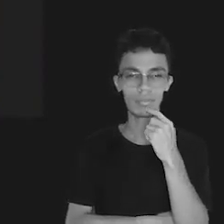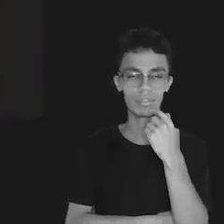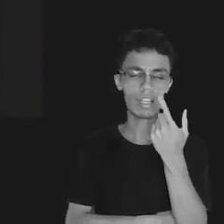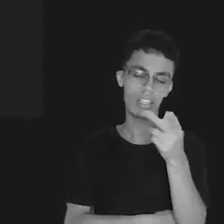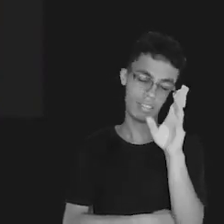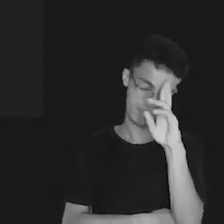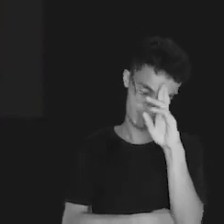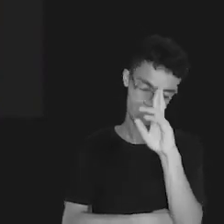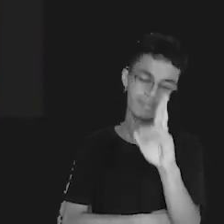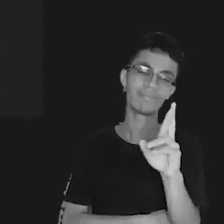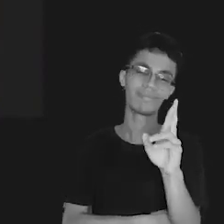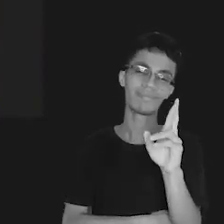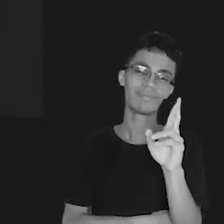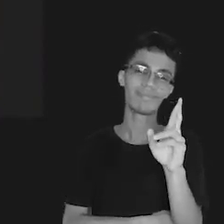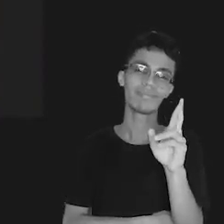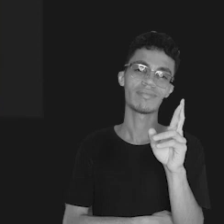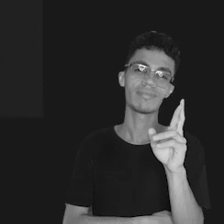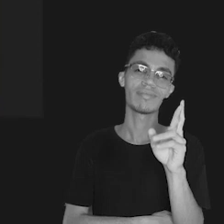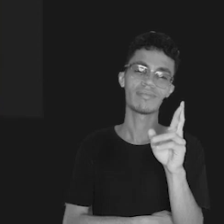Senhor.